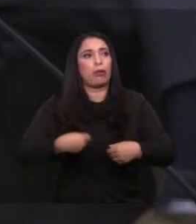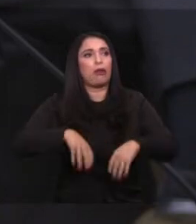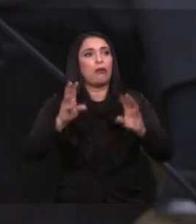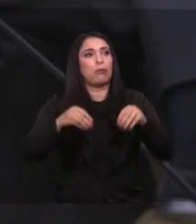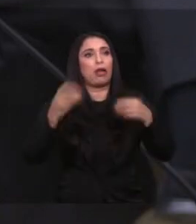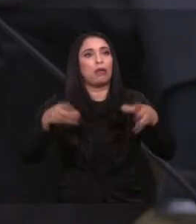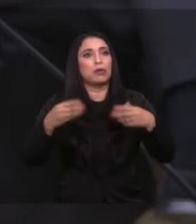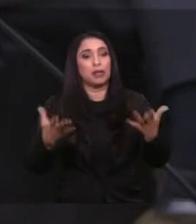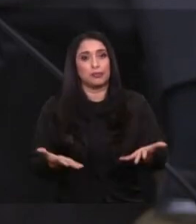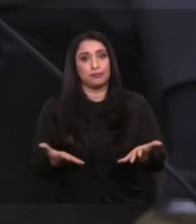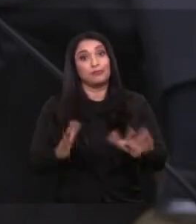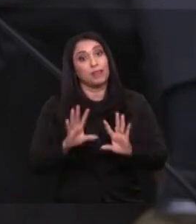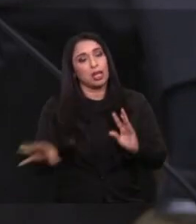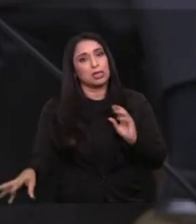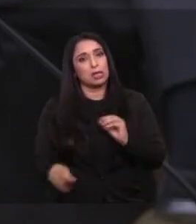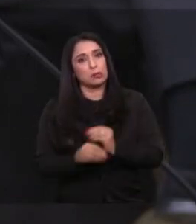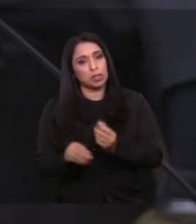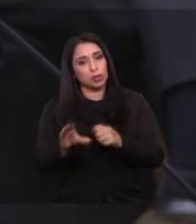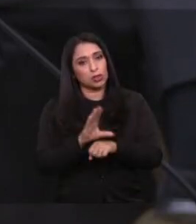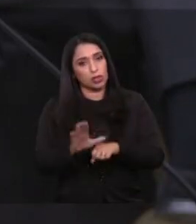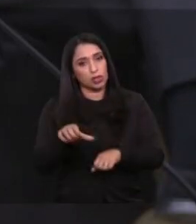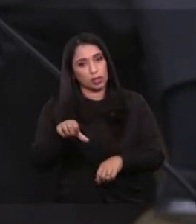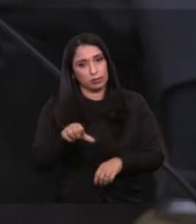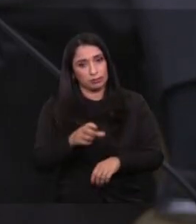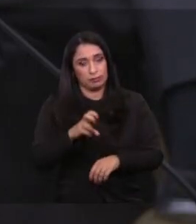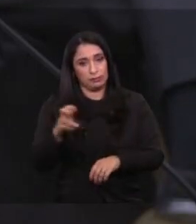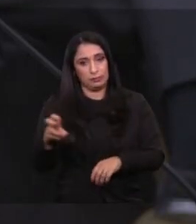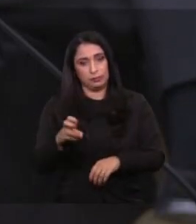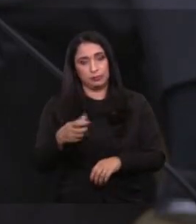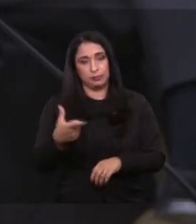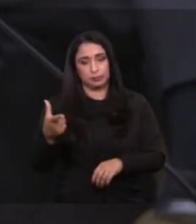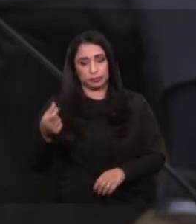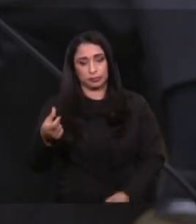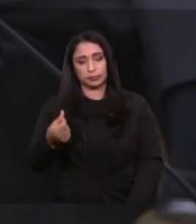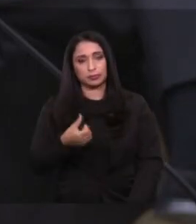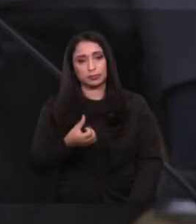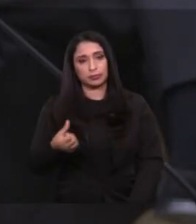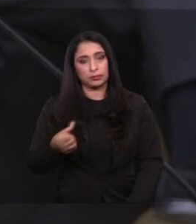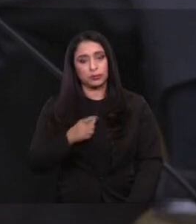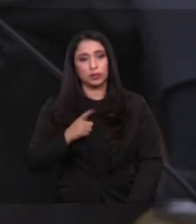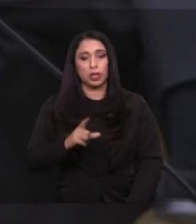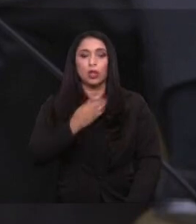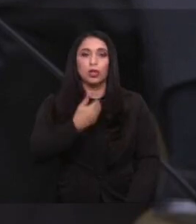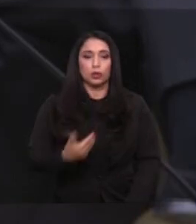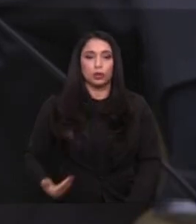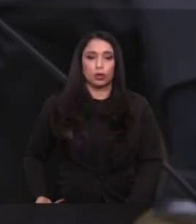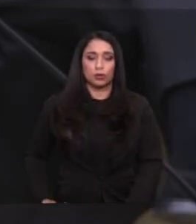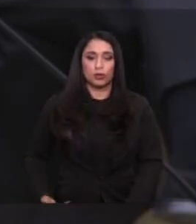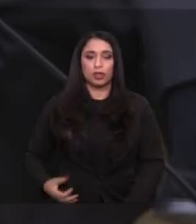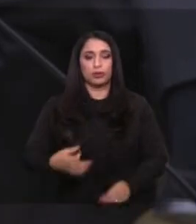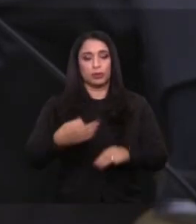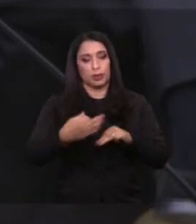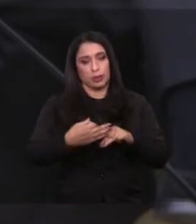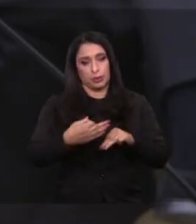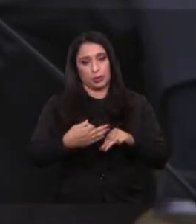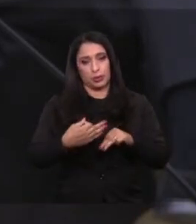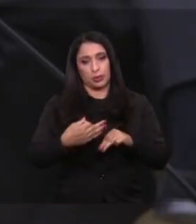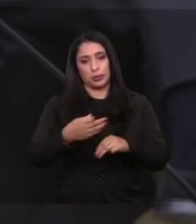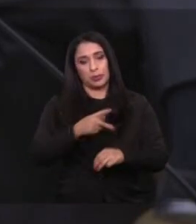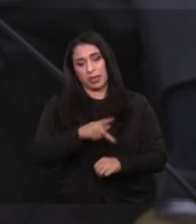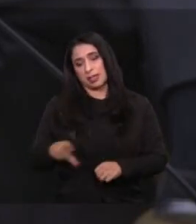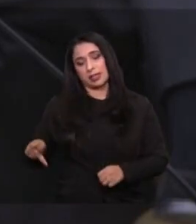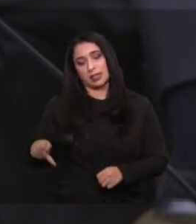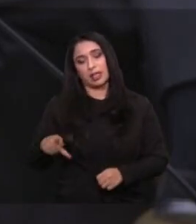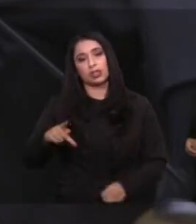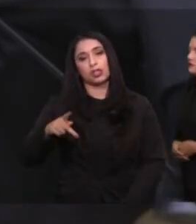constitucional 95 de 2016, editada e promulgada no governo do presidente Michel Temer,